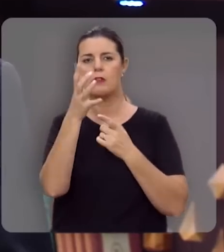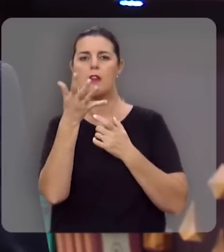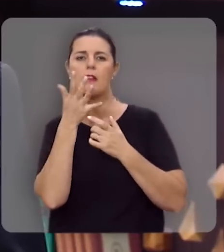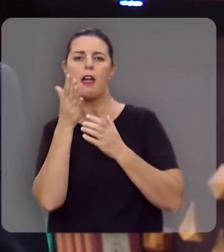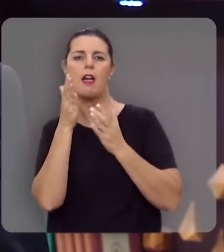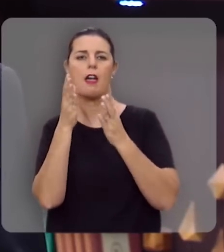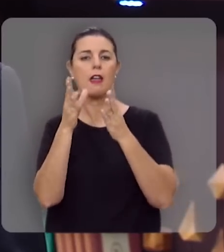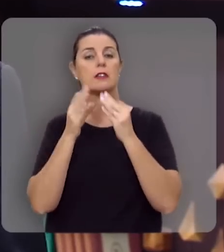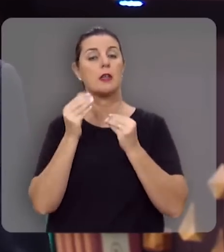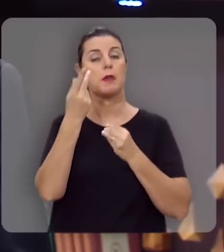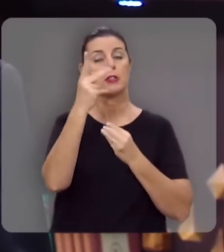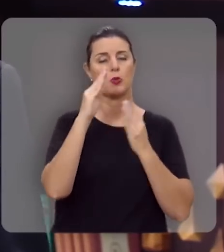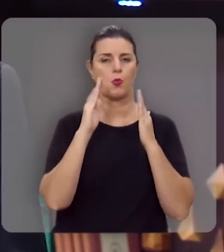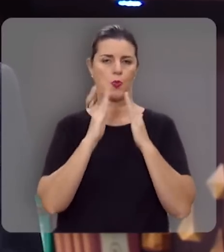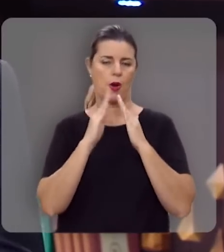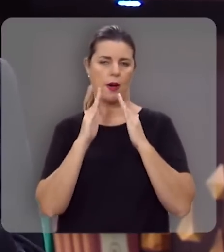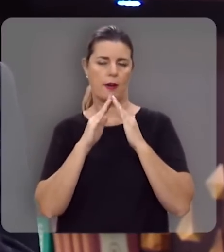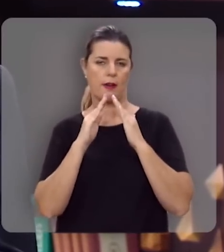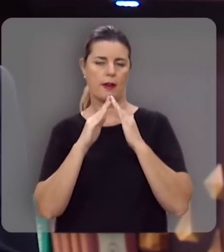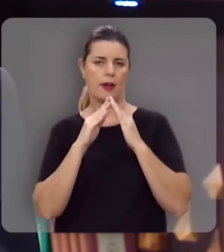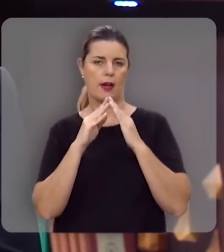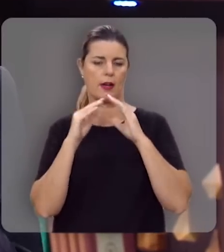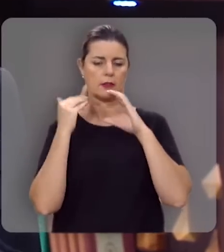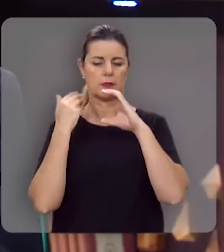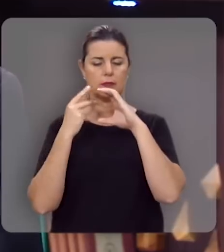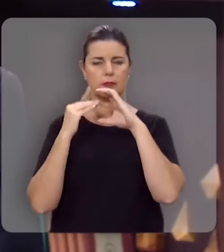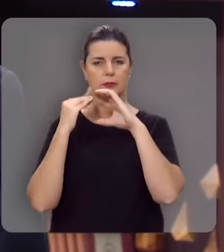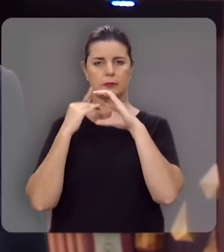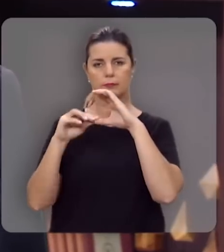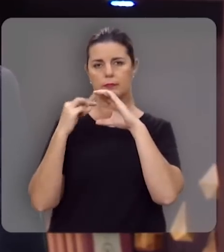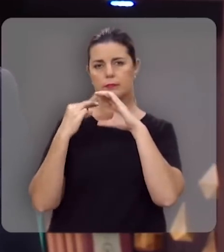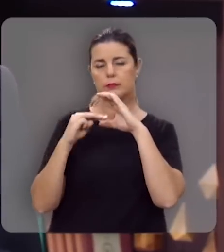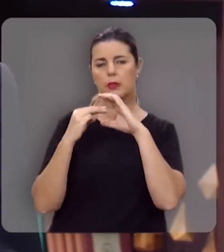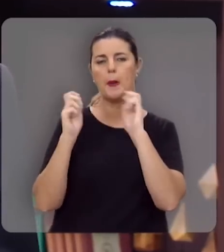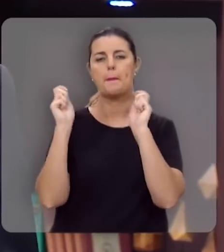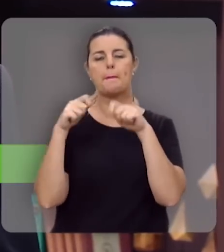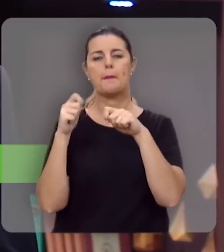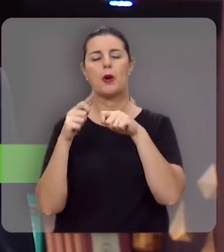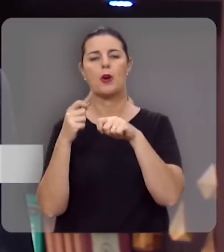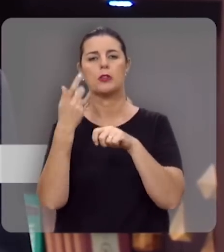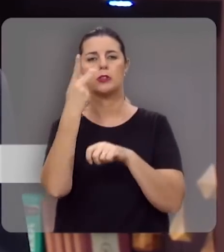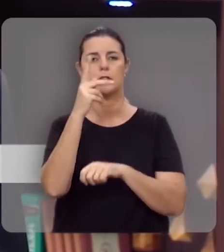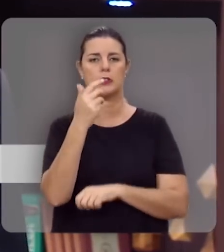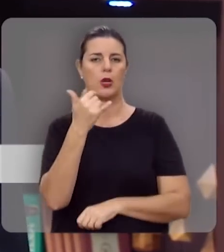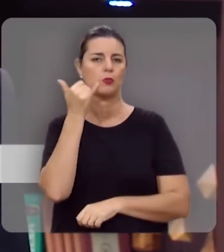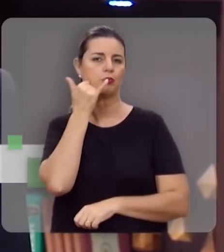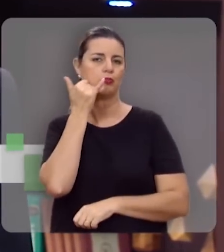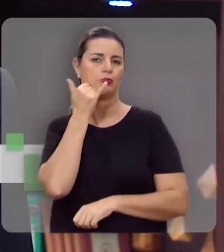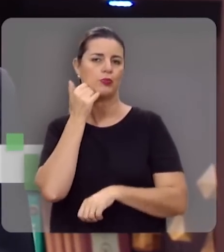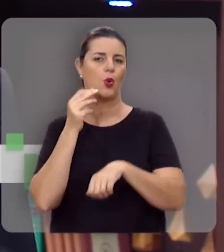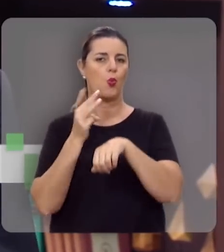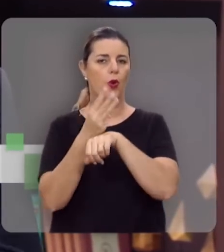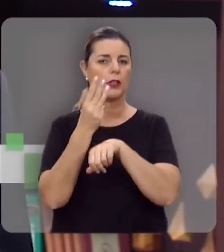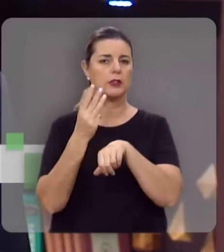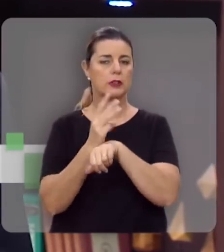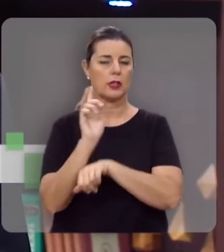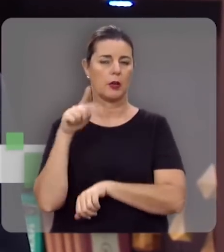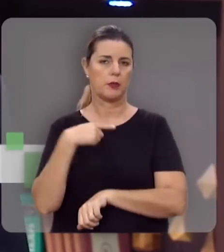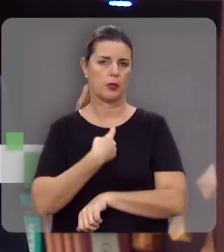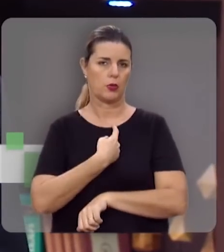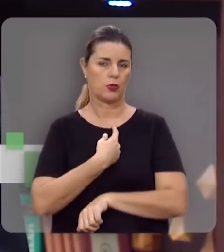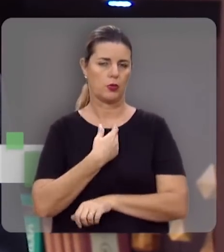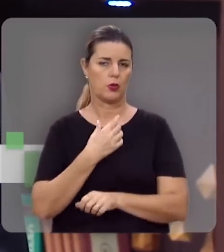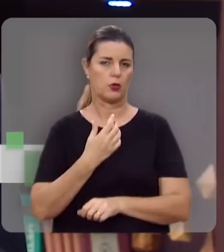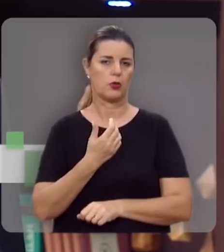você quer receber aí na sua casa essa mensagem que você ouviu aqui, basta você pegar o seu telefone agora e mandar um WhatsApp